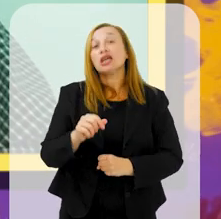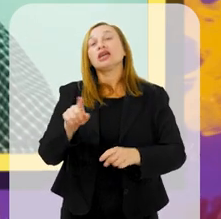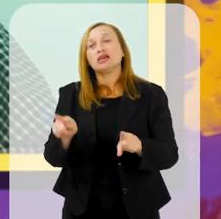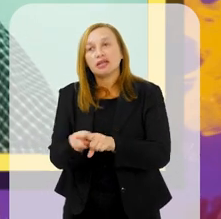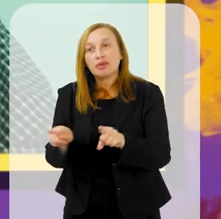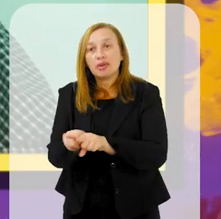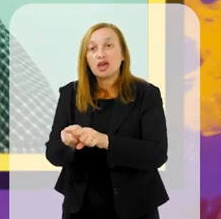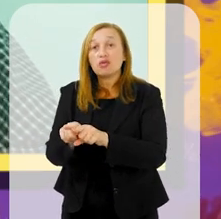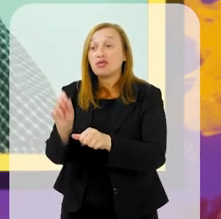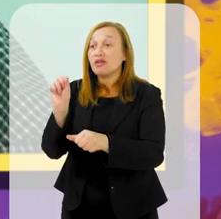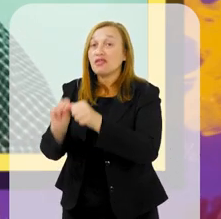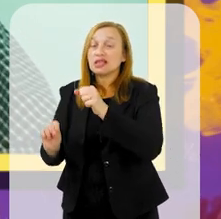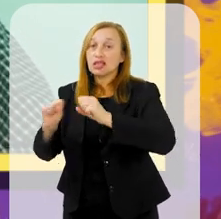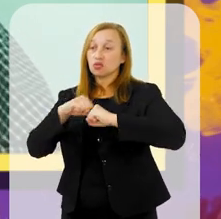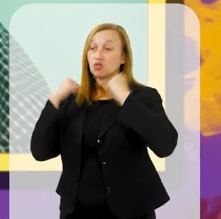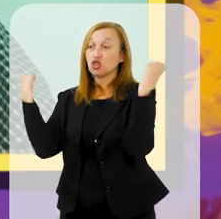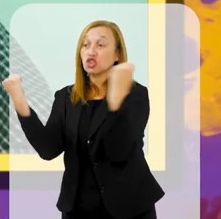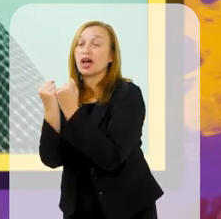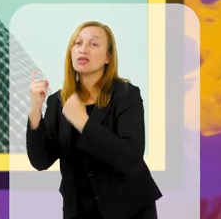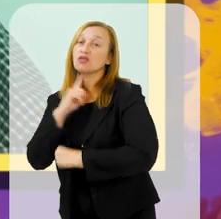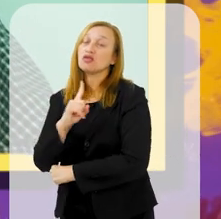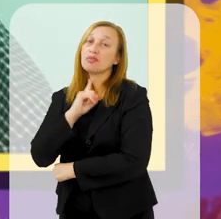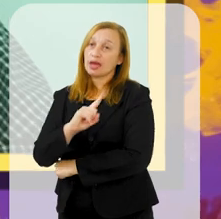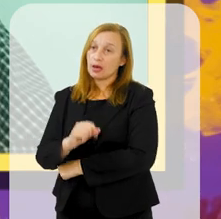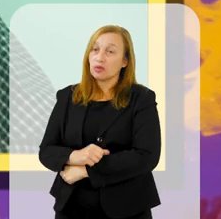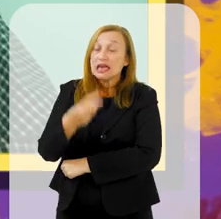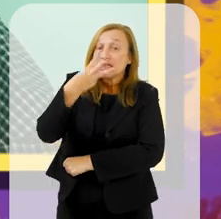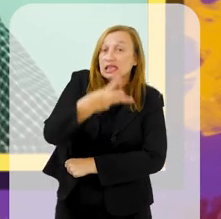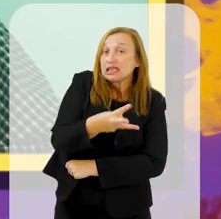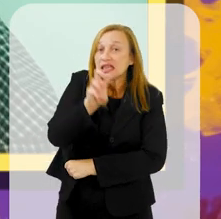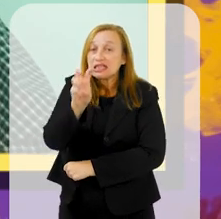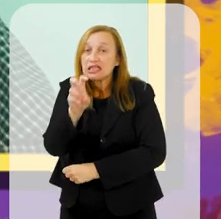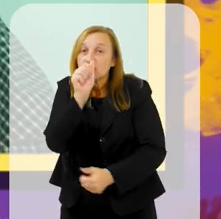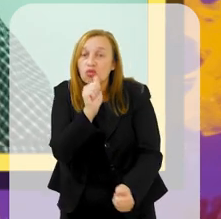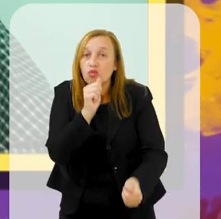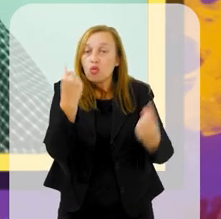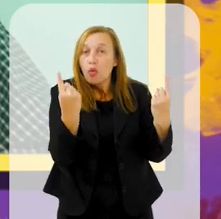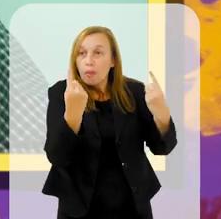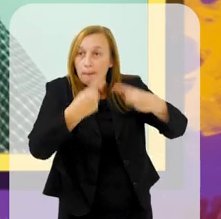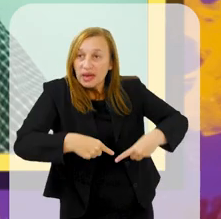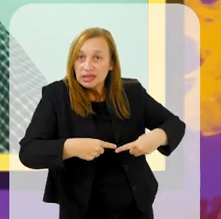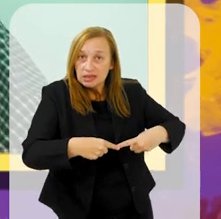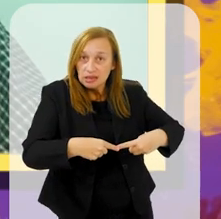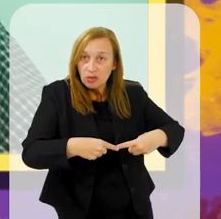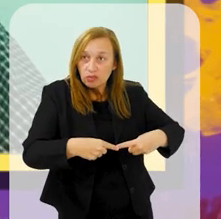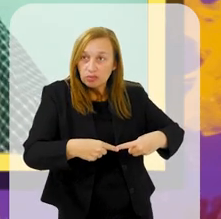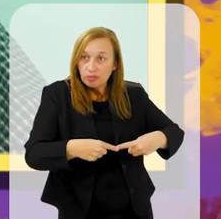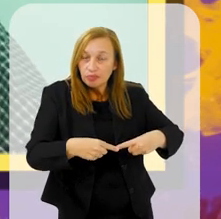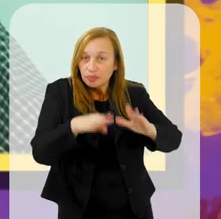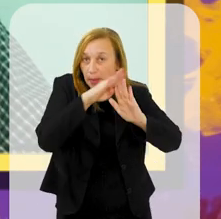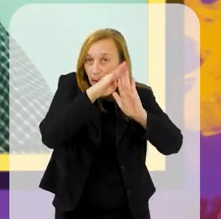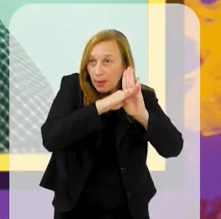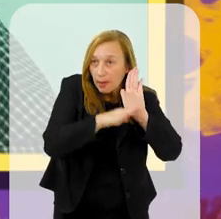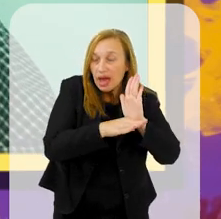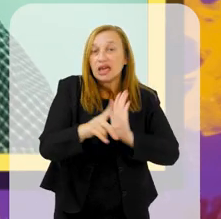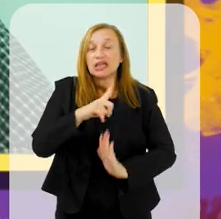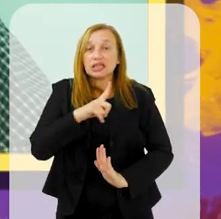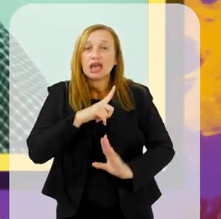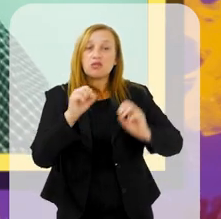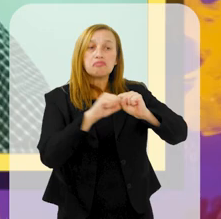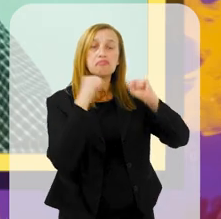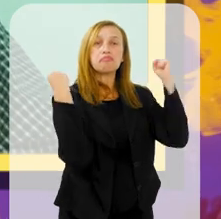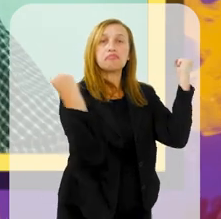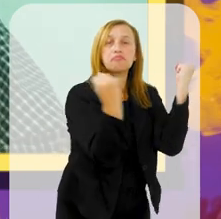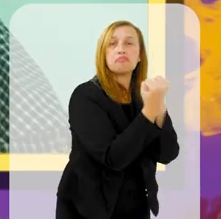estar pronto, né? No máximo 5 anos. E aí? São 35 jogos nesse estádio, pelo menos essa é a programação, e ainda tem